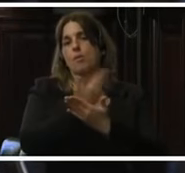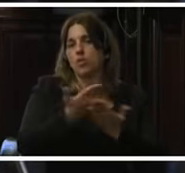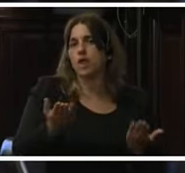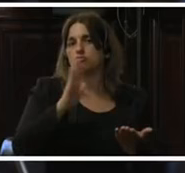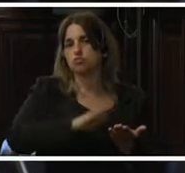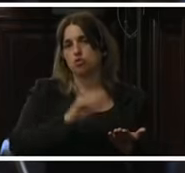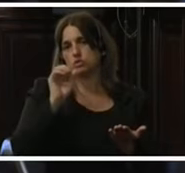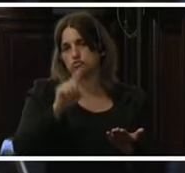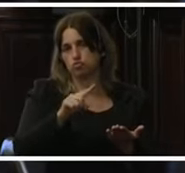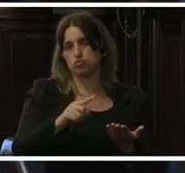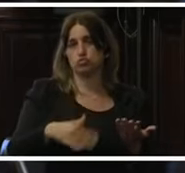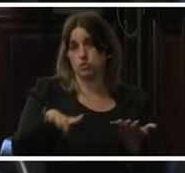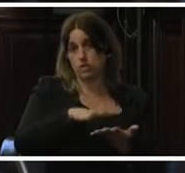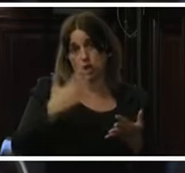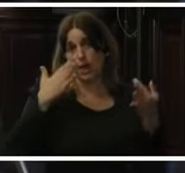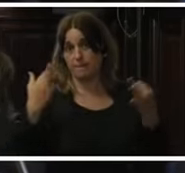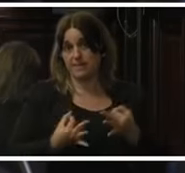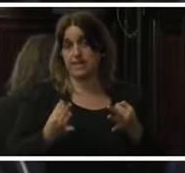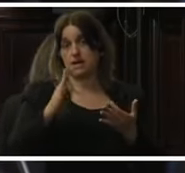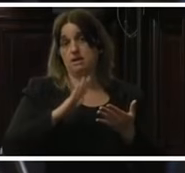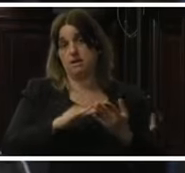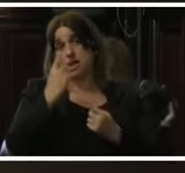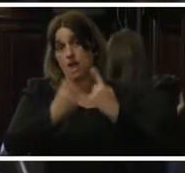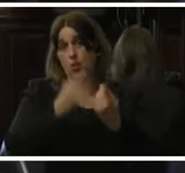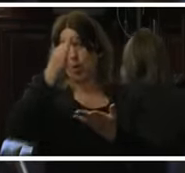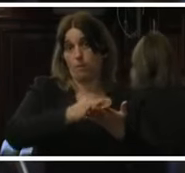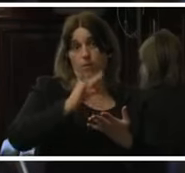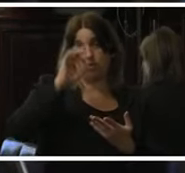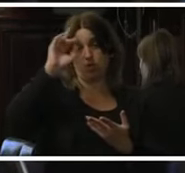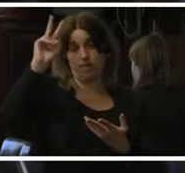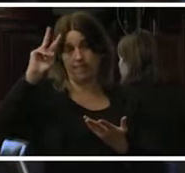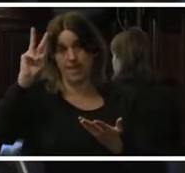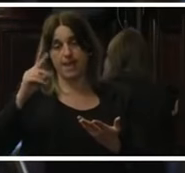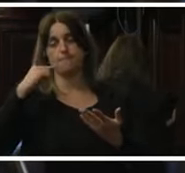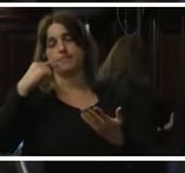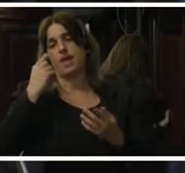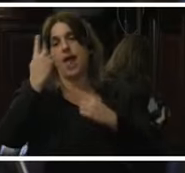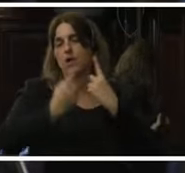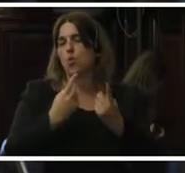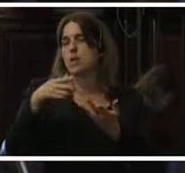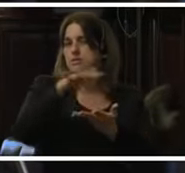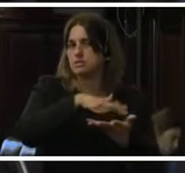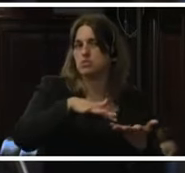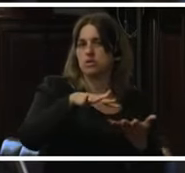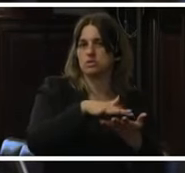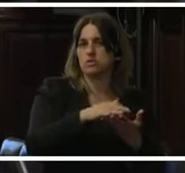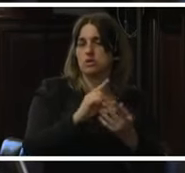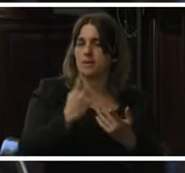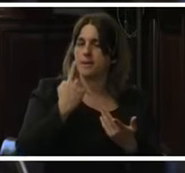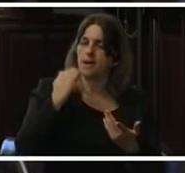sucessos particulares respeito de determinados povos indígenas alguns casos de